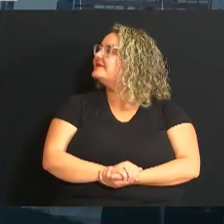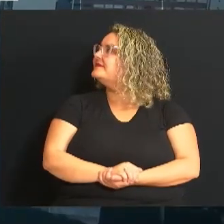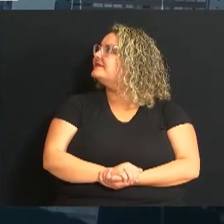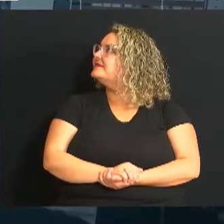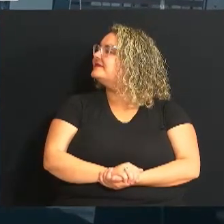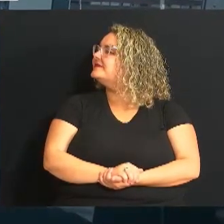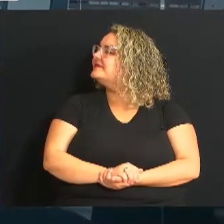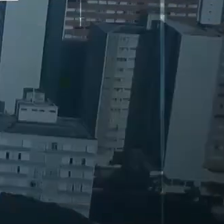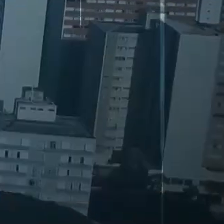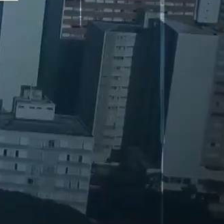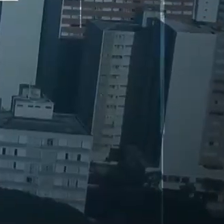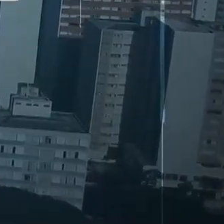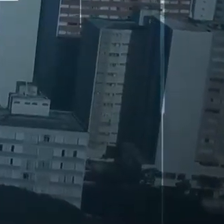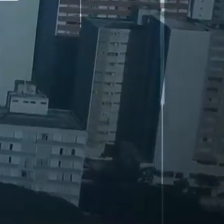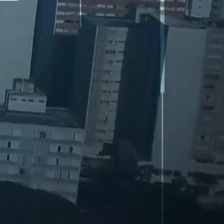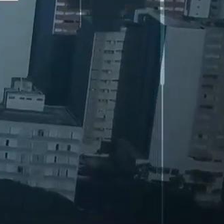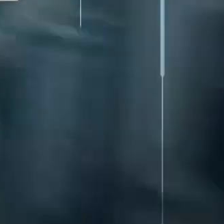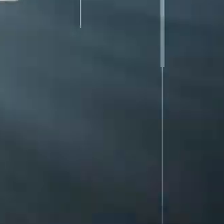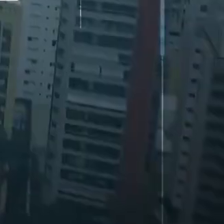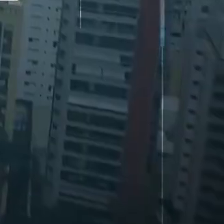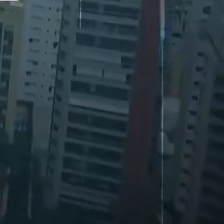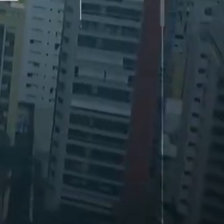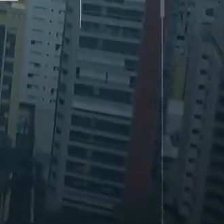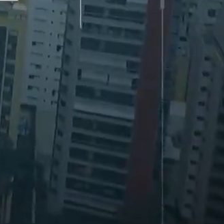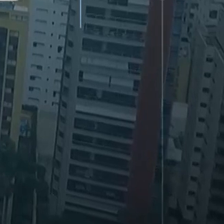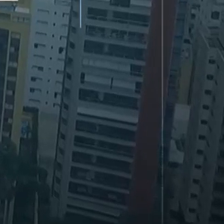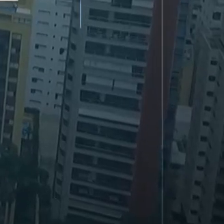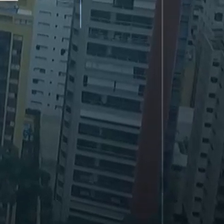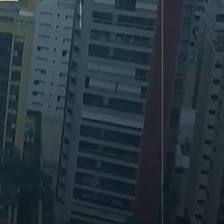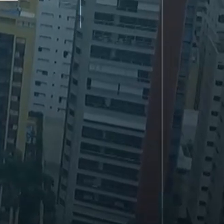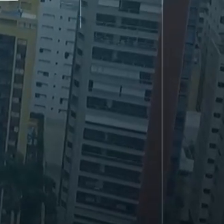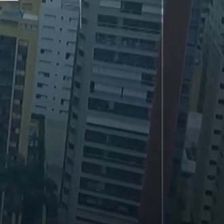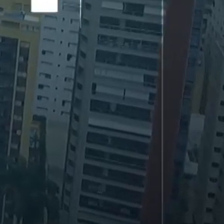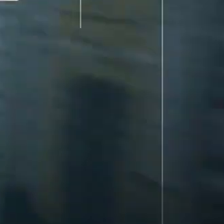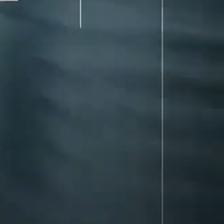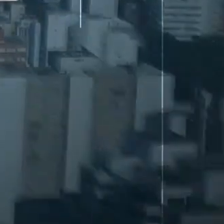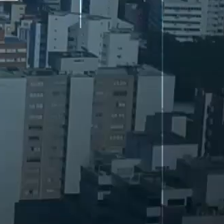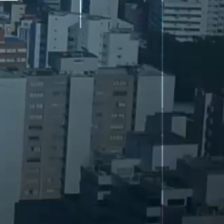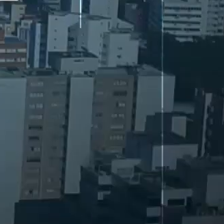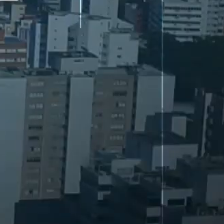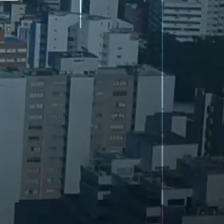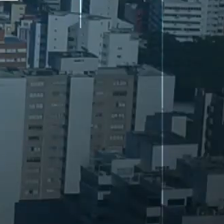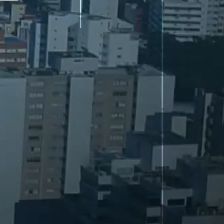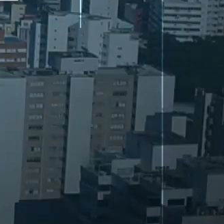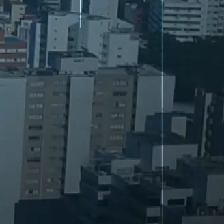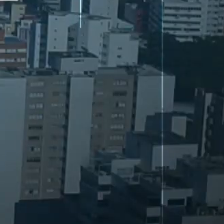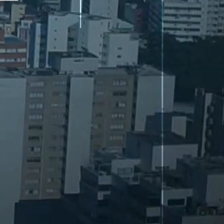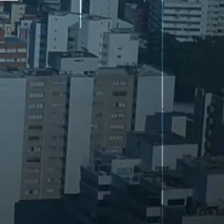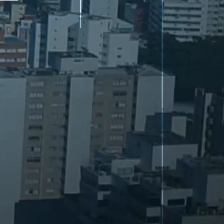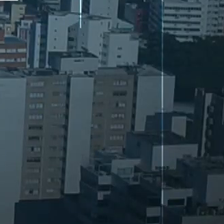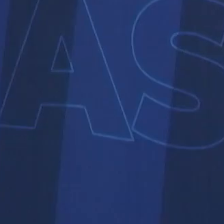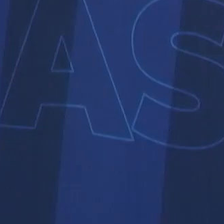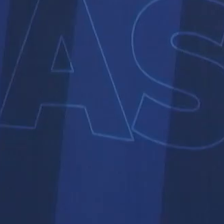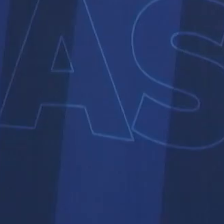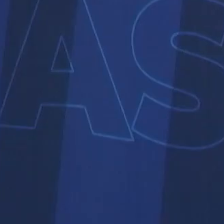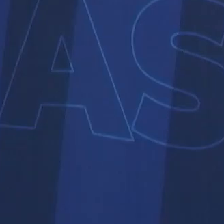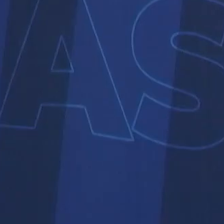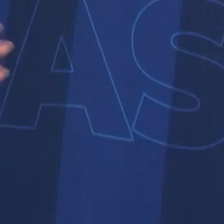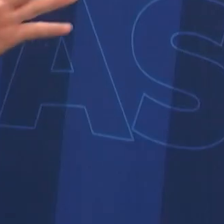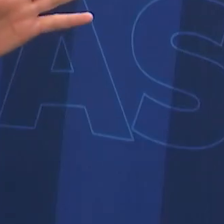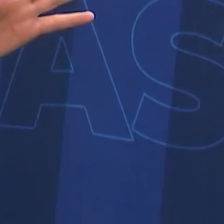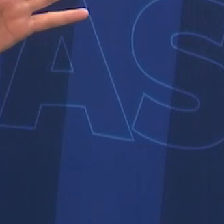nas últimas 2 semanas que isso começou a acontecer de forma um pouco mais recorrente, alguns ataques ucranianos a regiões russas